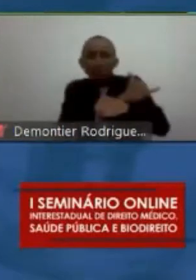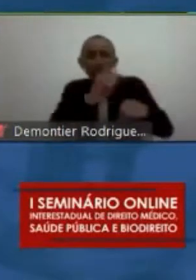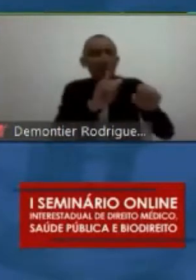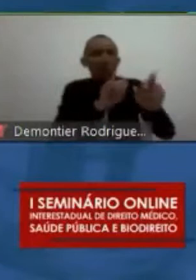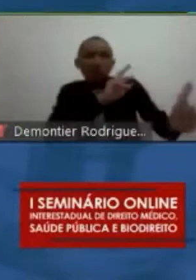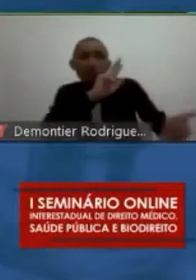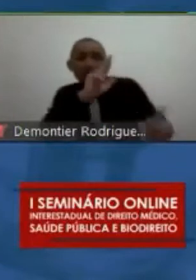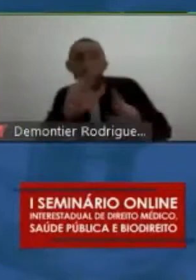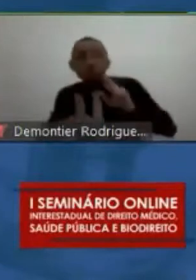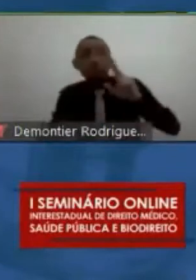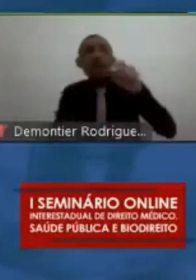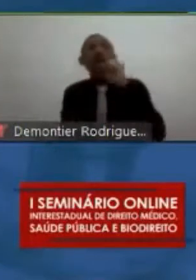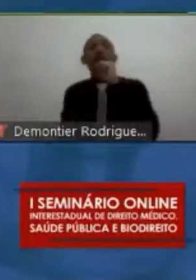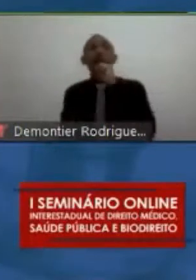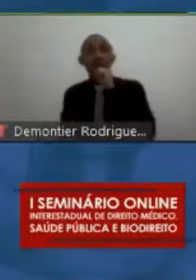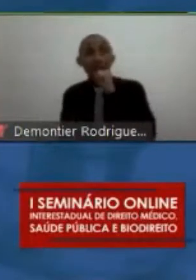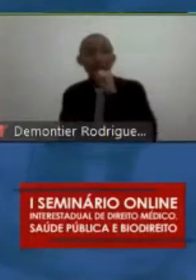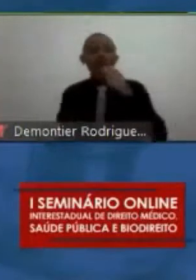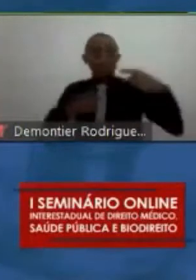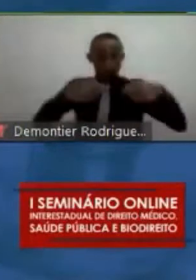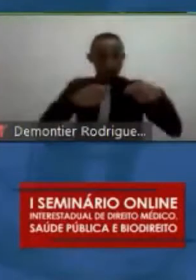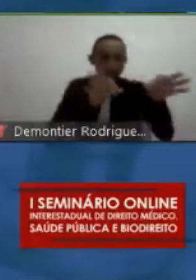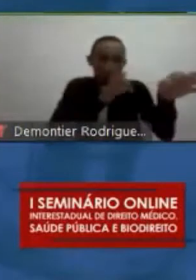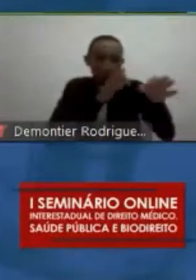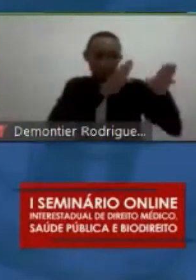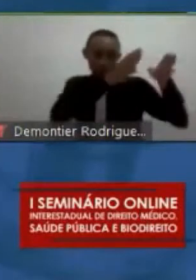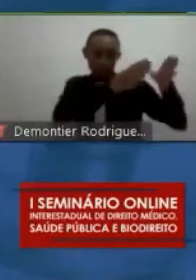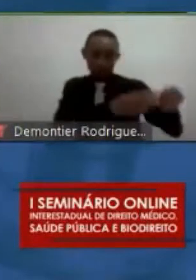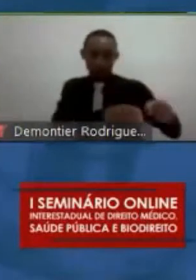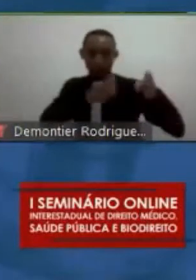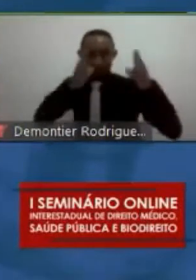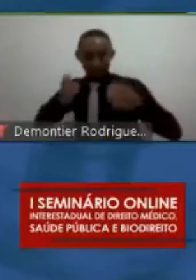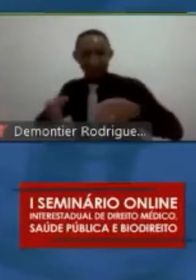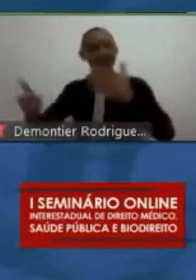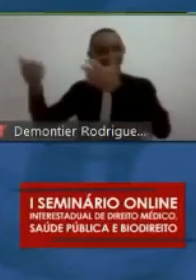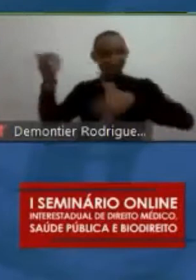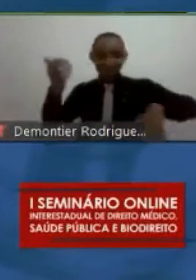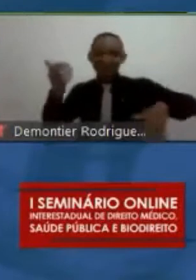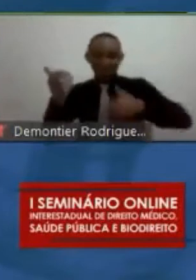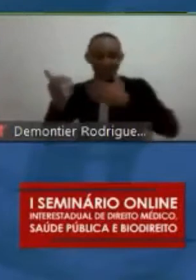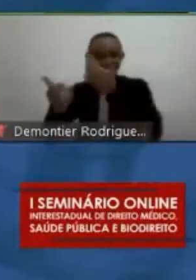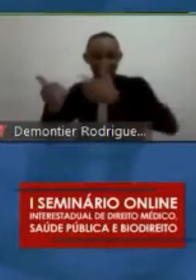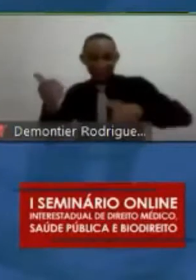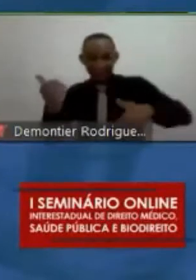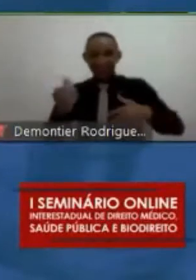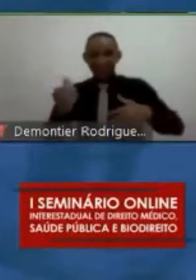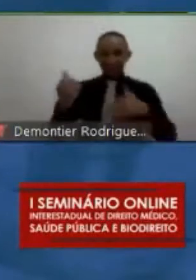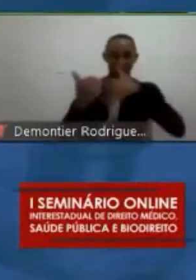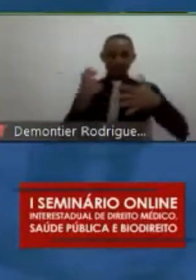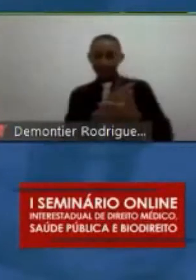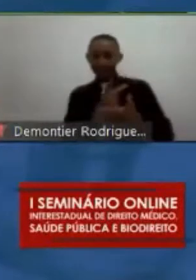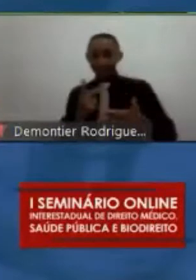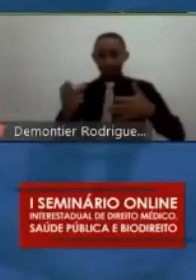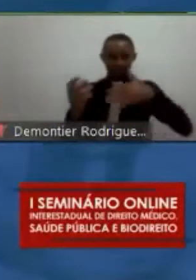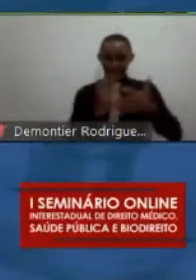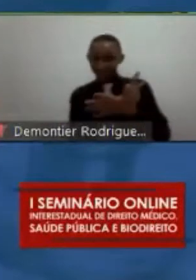ser utilizadas coordenadas. É como uma orquestra tocando. Se alguém toca em